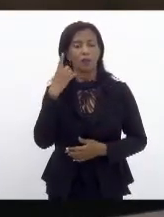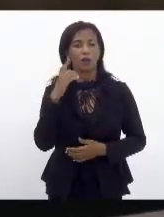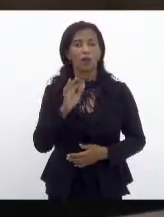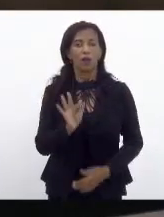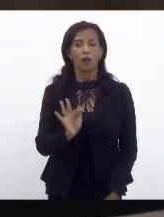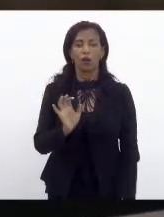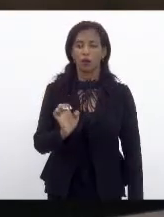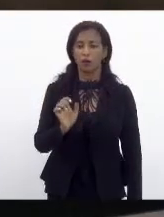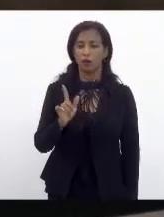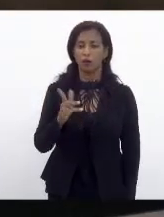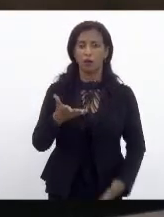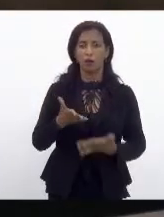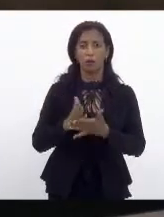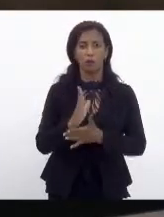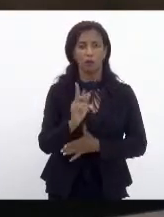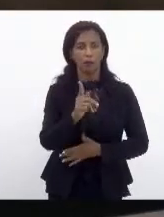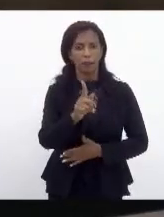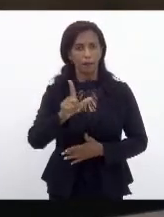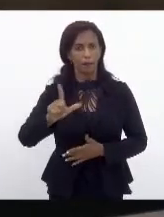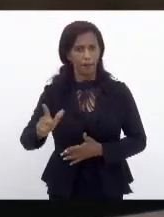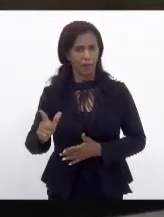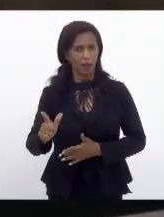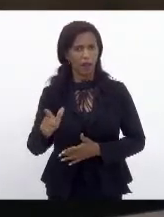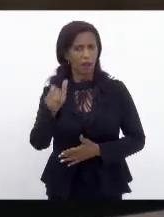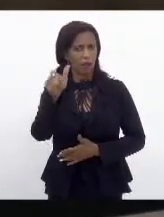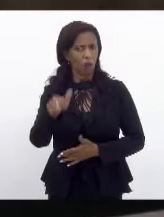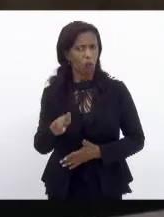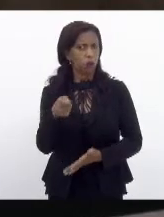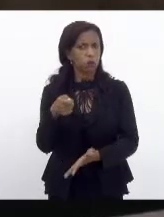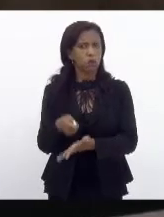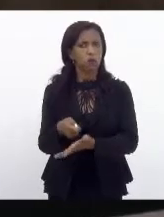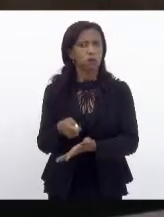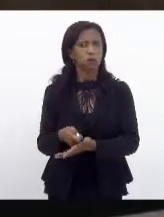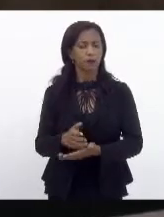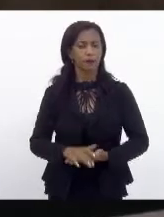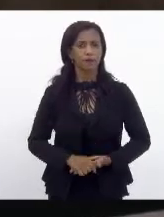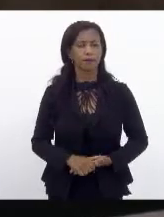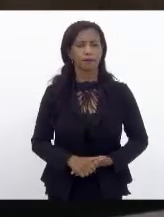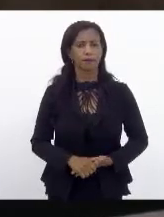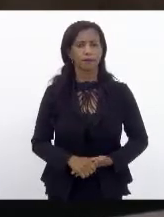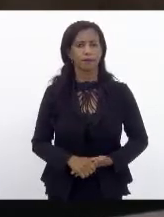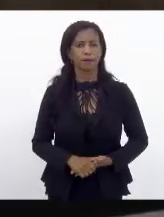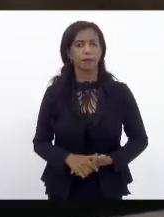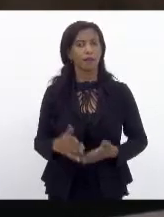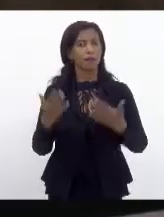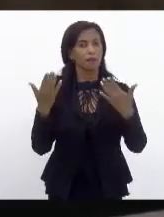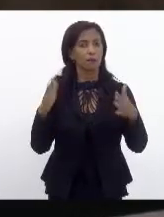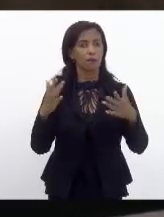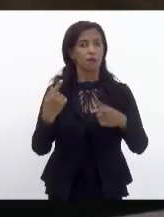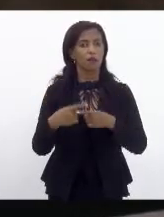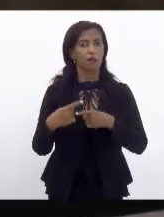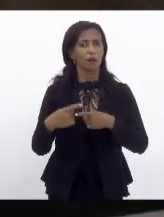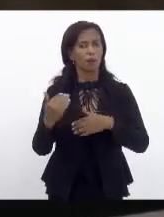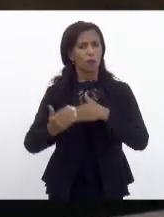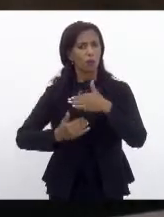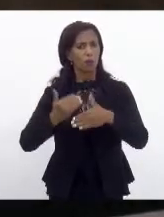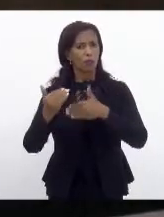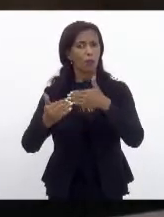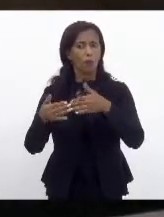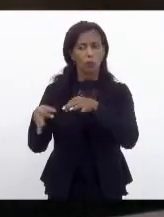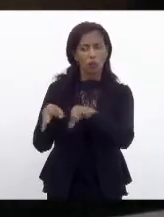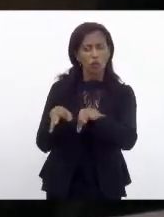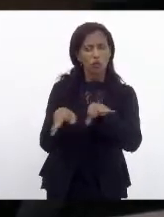Poubel pela aprovação desse projeto em caráter determinativo. Saúdo porque é um